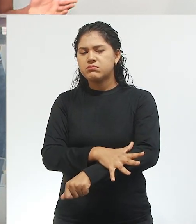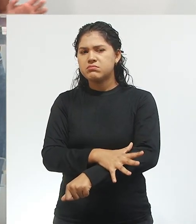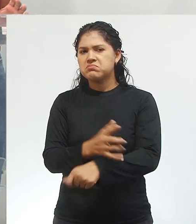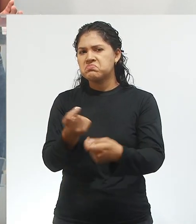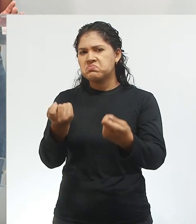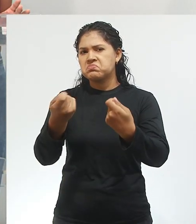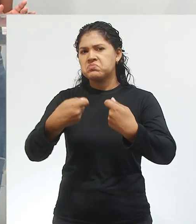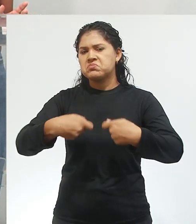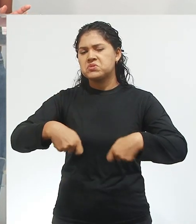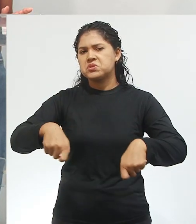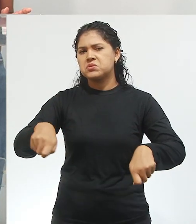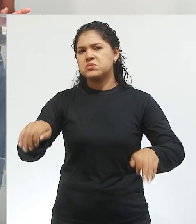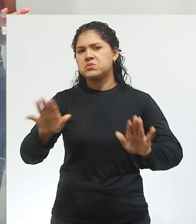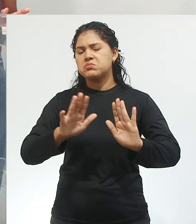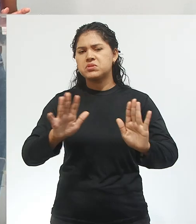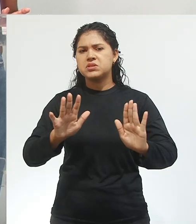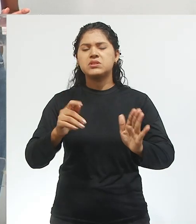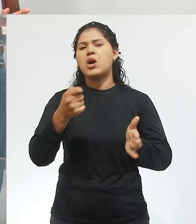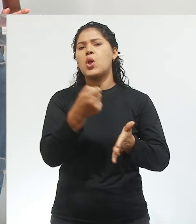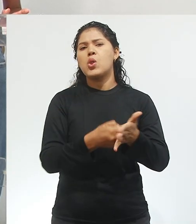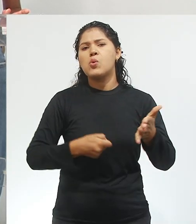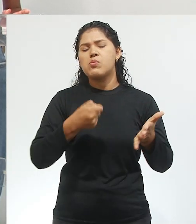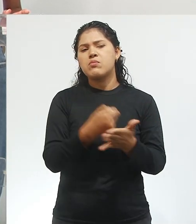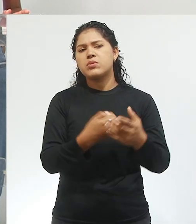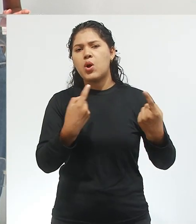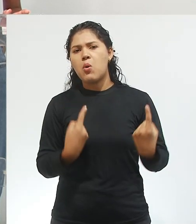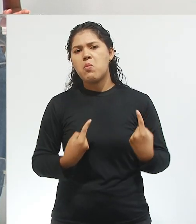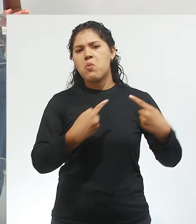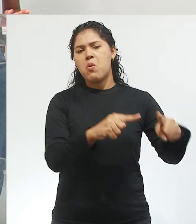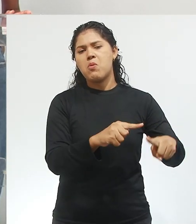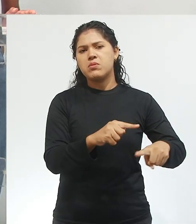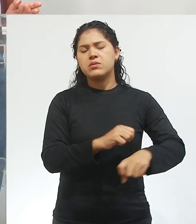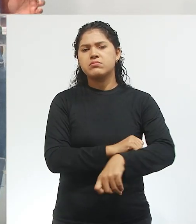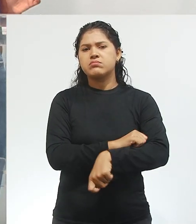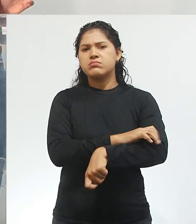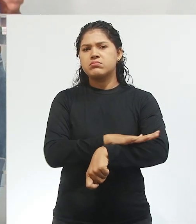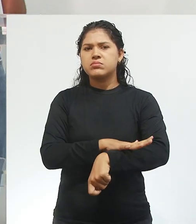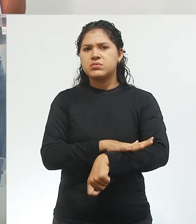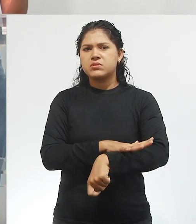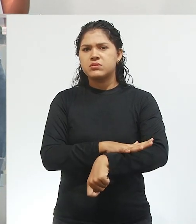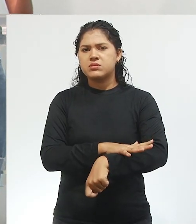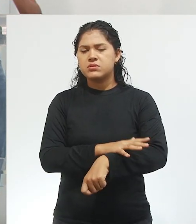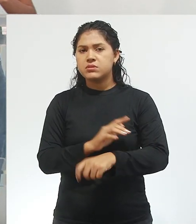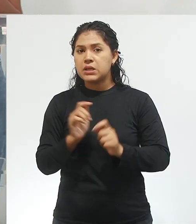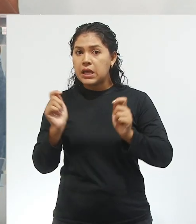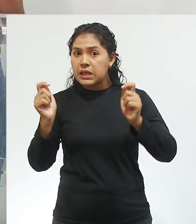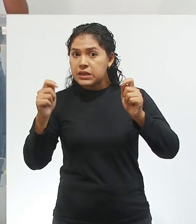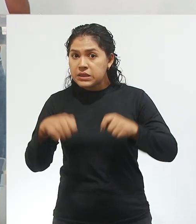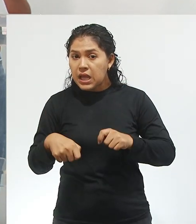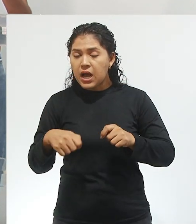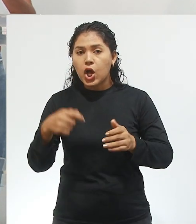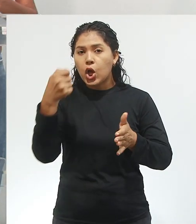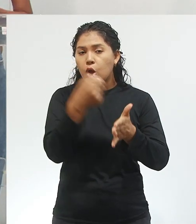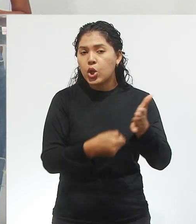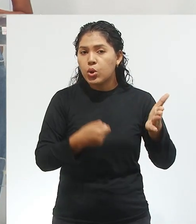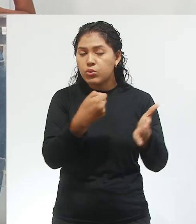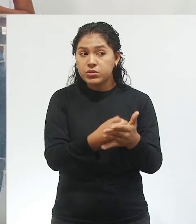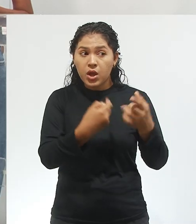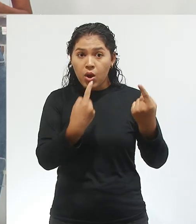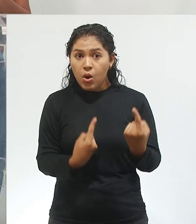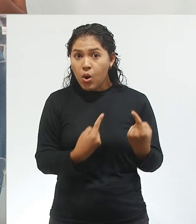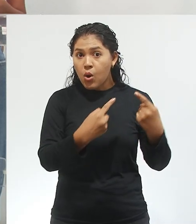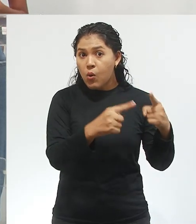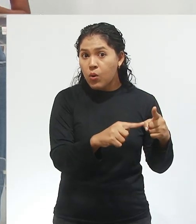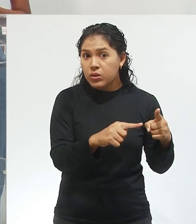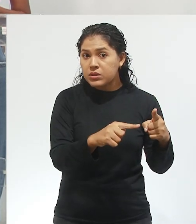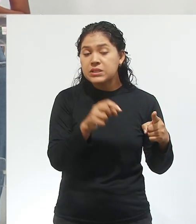que acontecer o enfrentamento do racismo. A gente só pode superar, só pode enfrentar algo